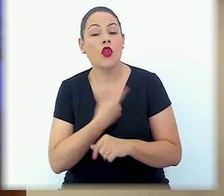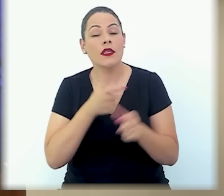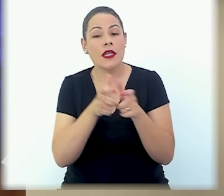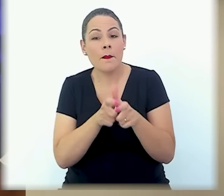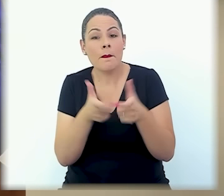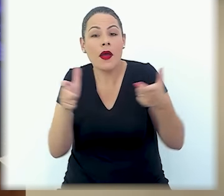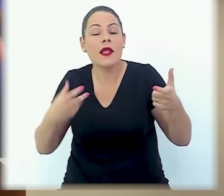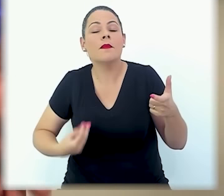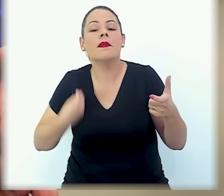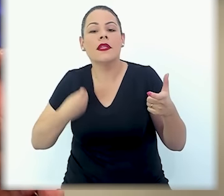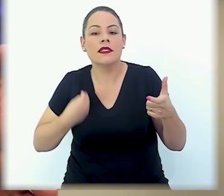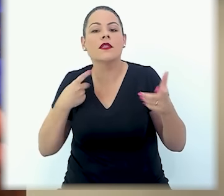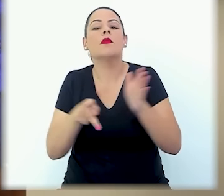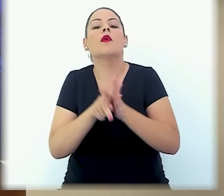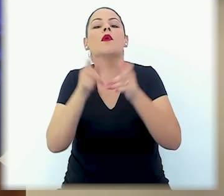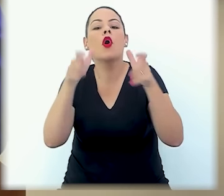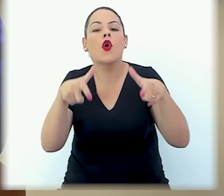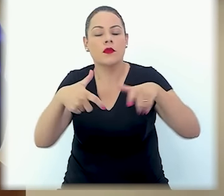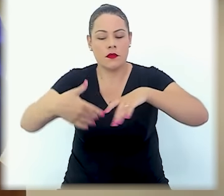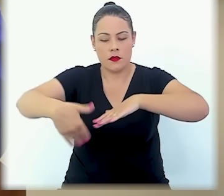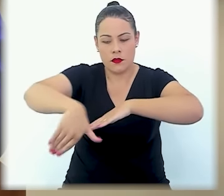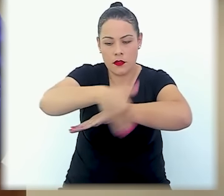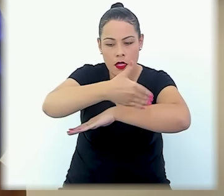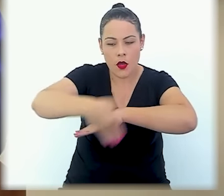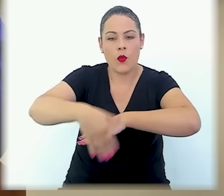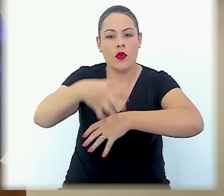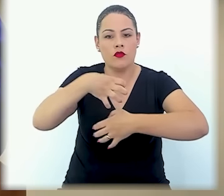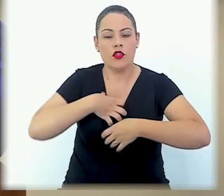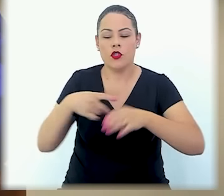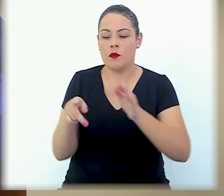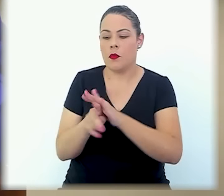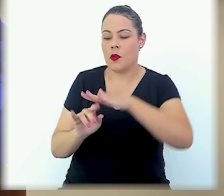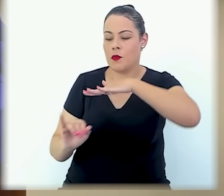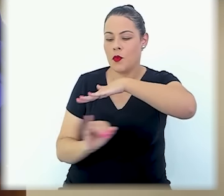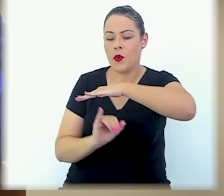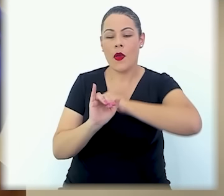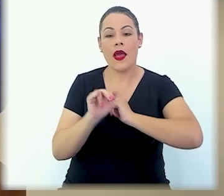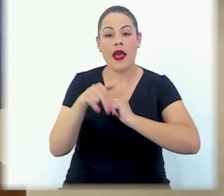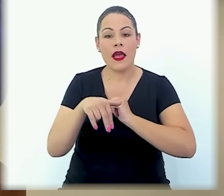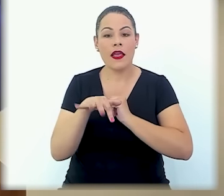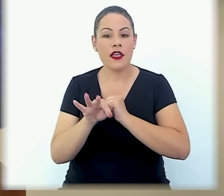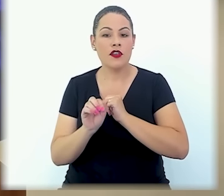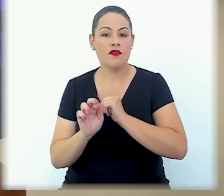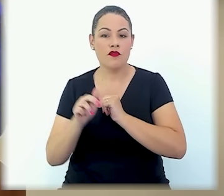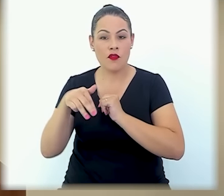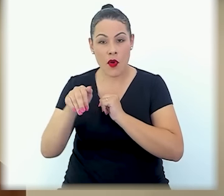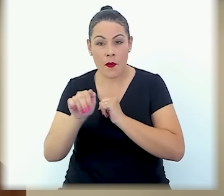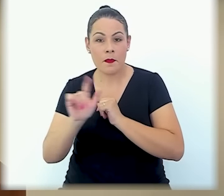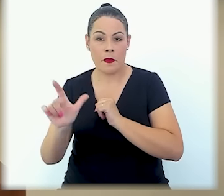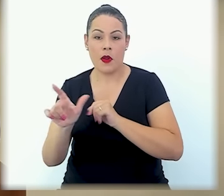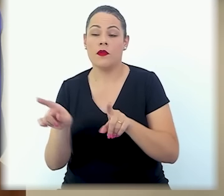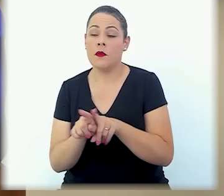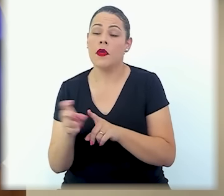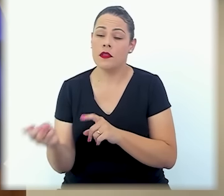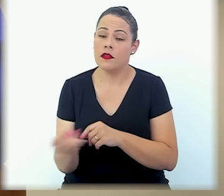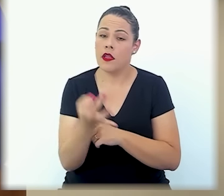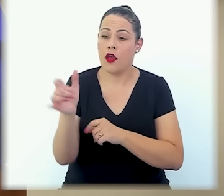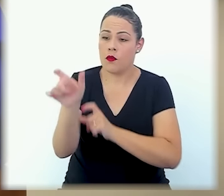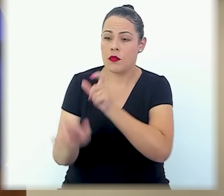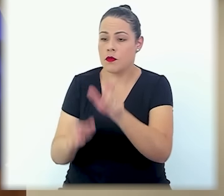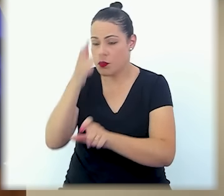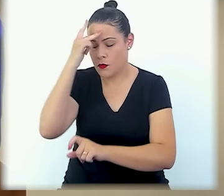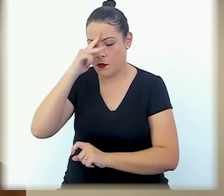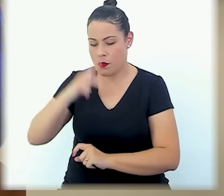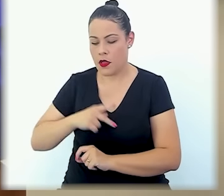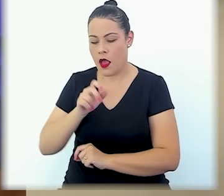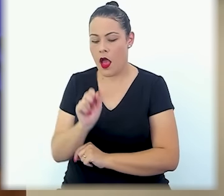catadoras estamos nas ruas, né? Ainda de uma forma muito informal. Nós temos catadores autônomos que já estão avançando